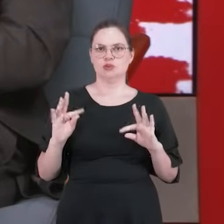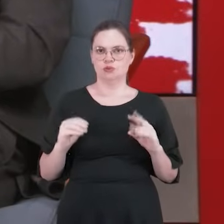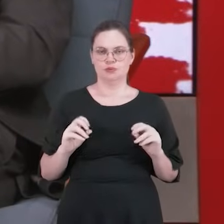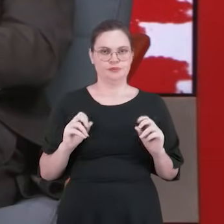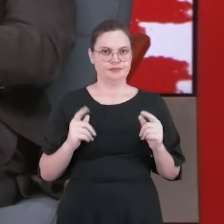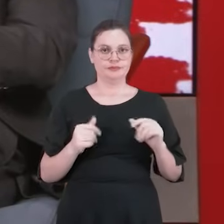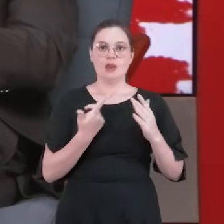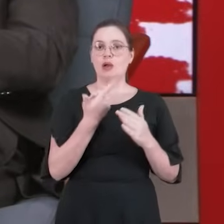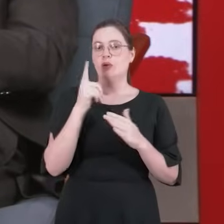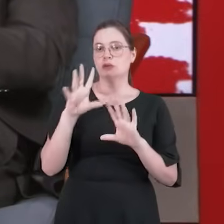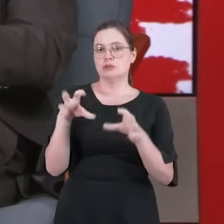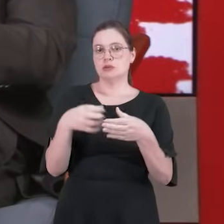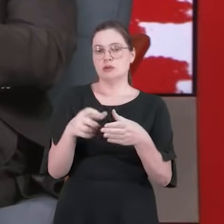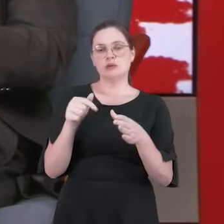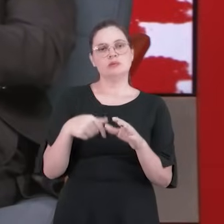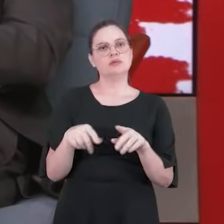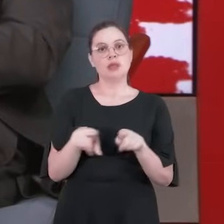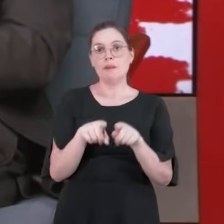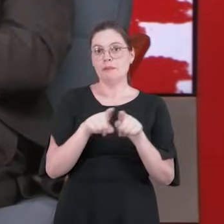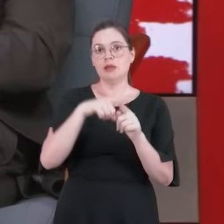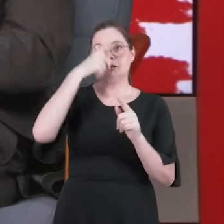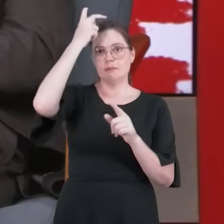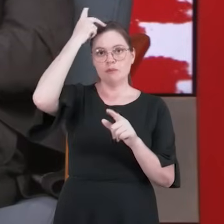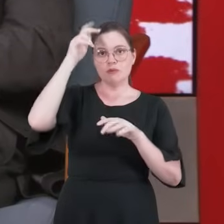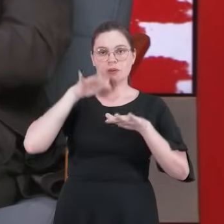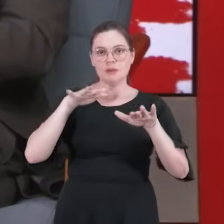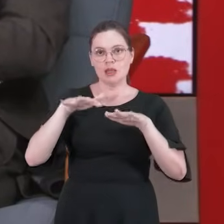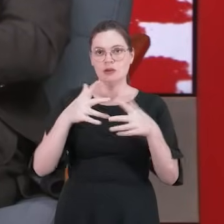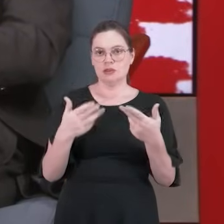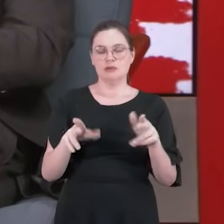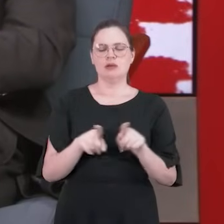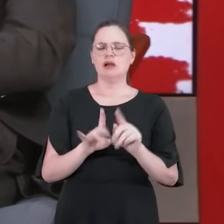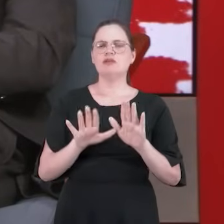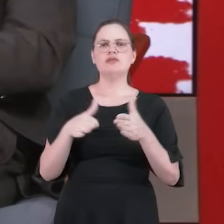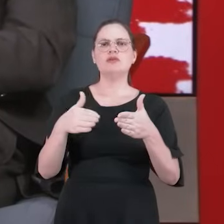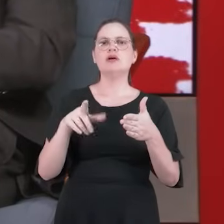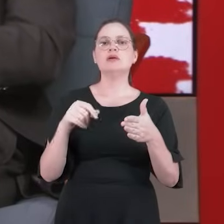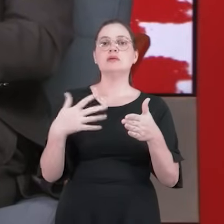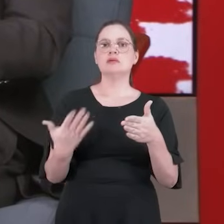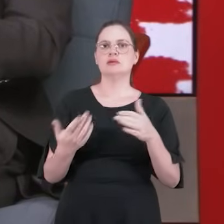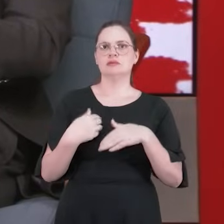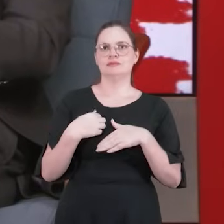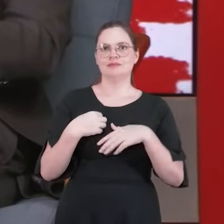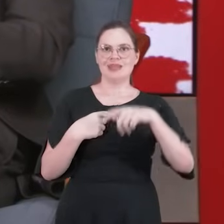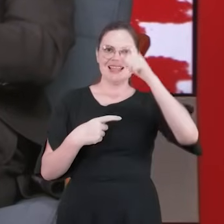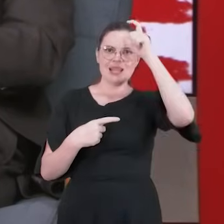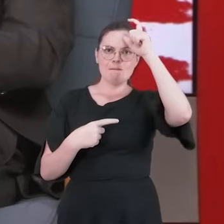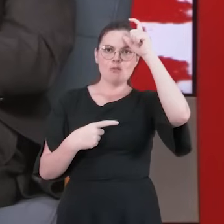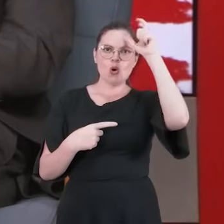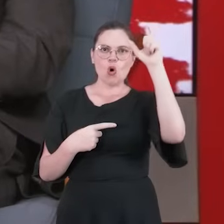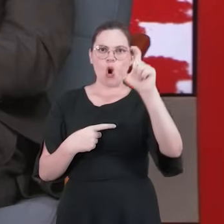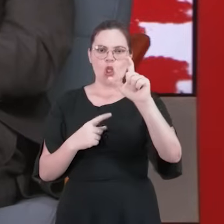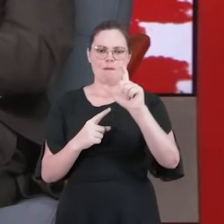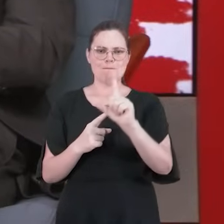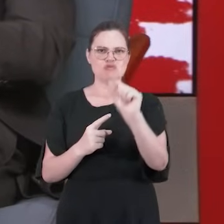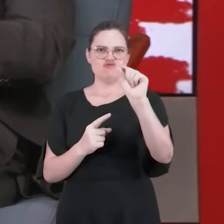mais. Outros grupos também pentecostais, a ênfase era expulsar